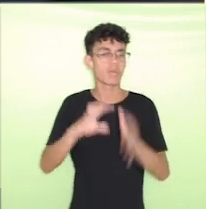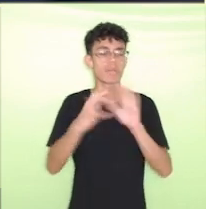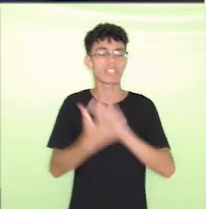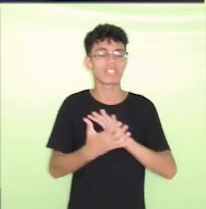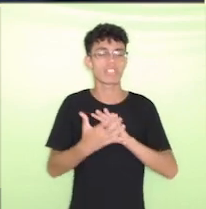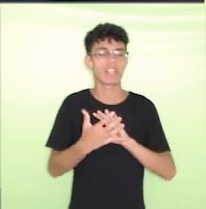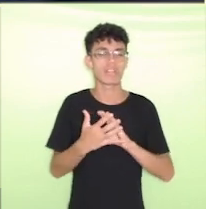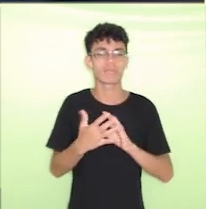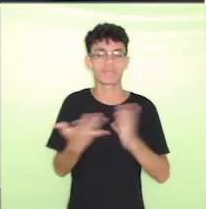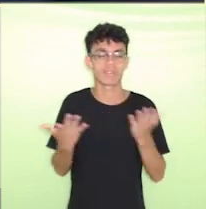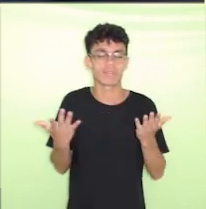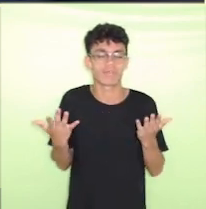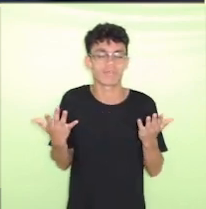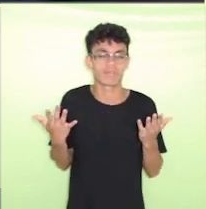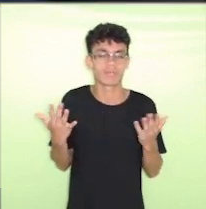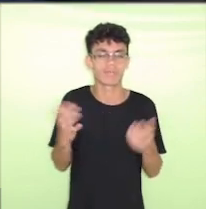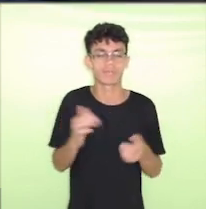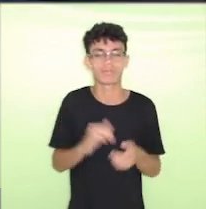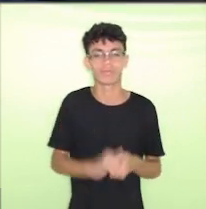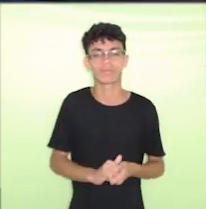é?